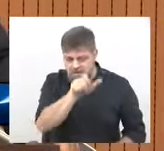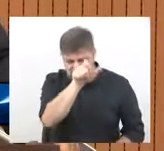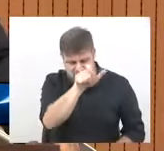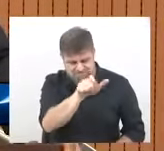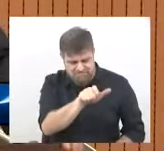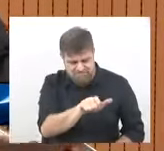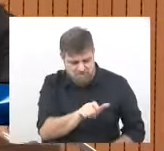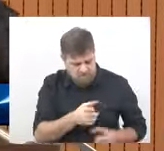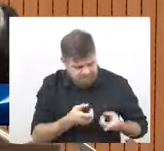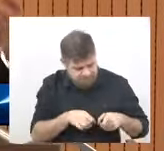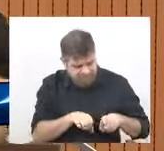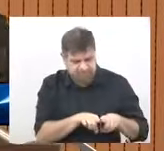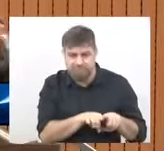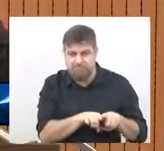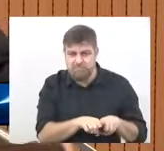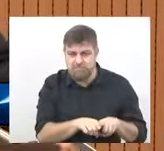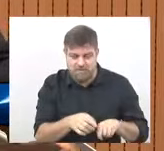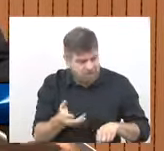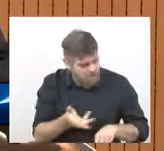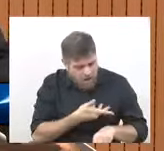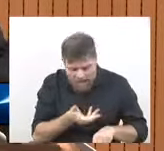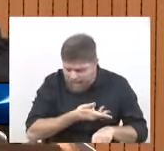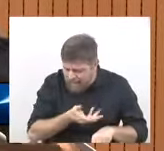grande parceiro na rapidez